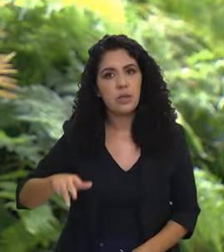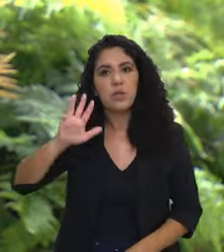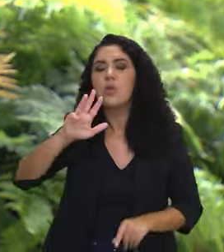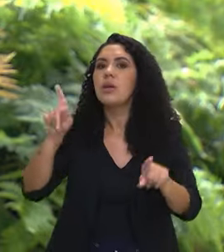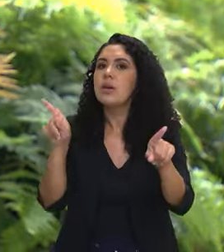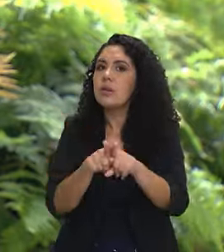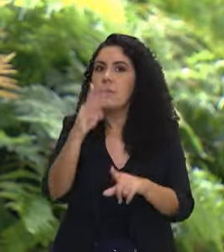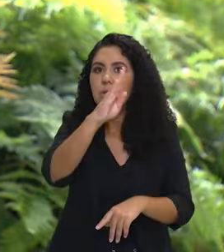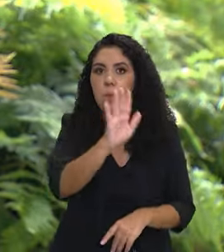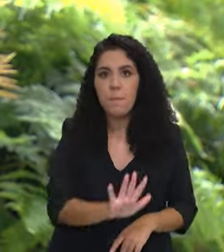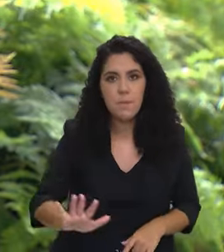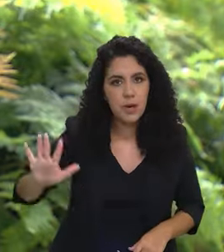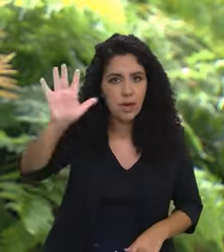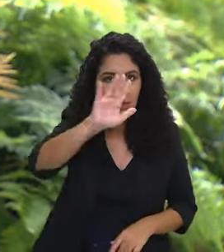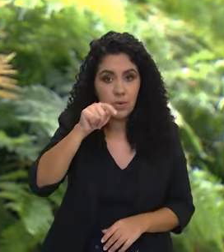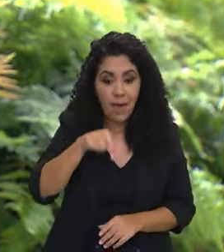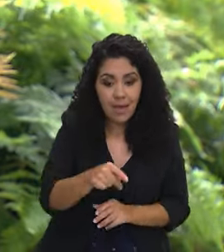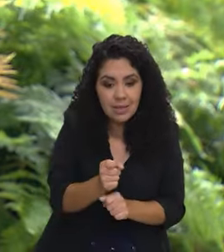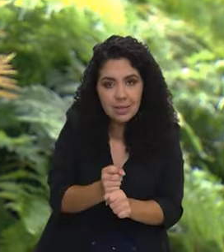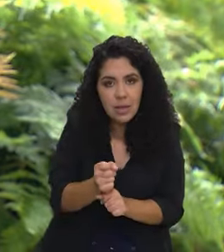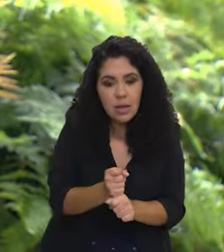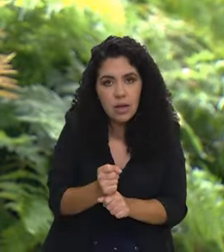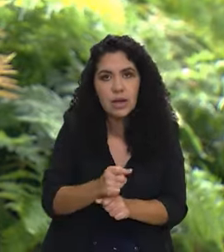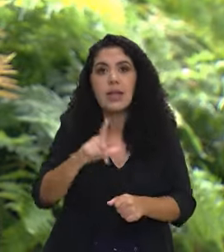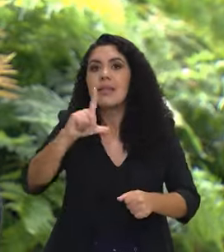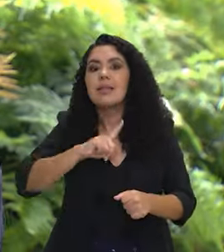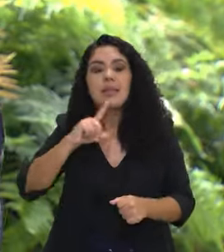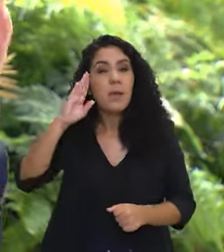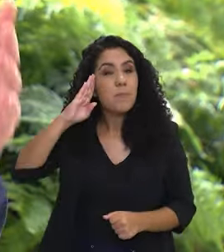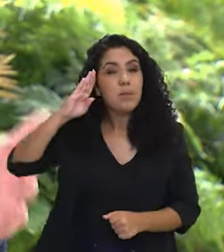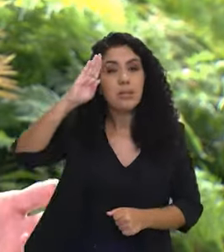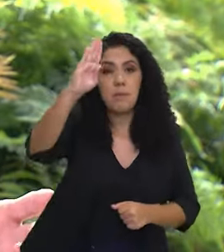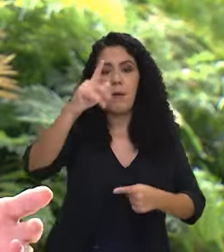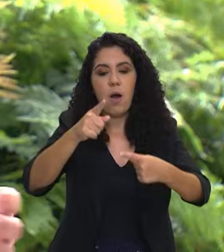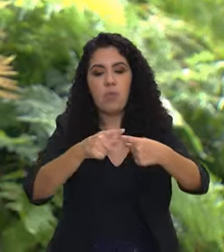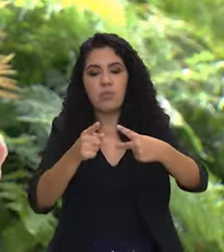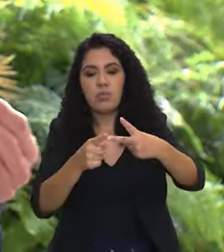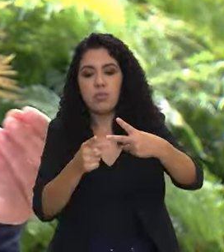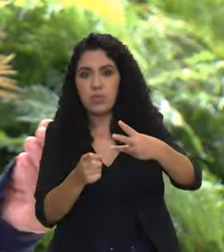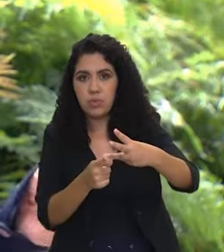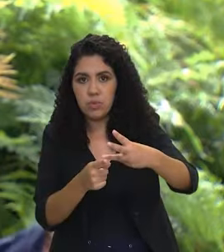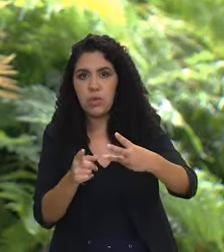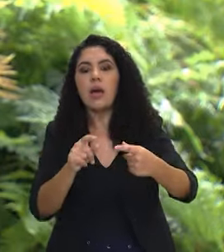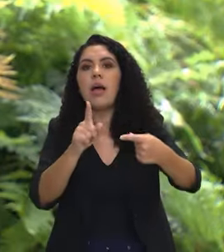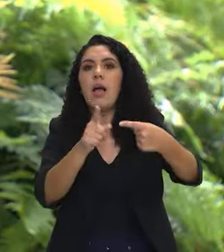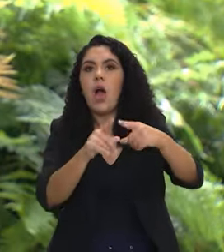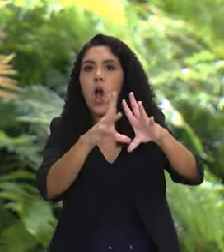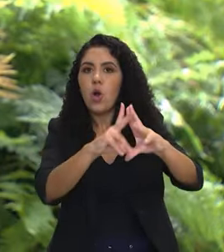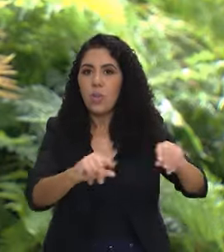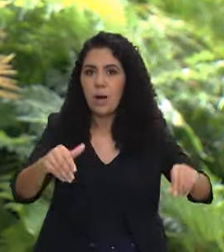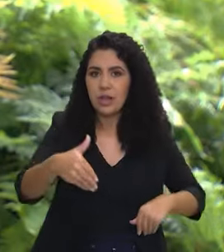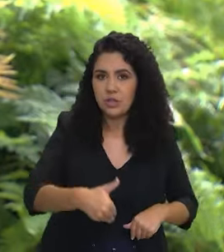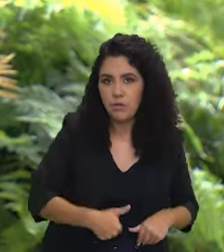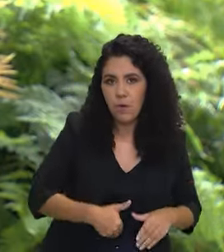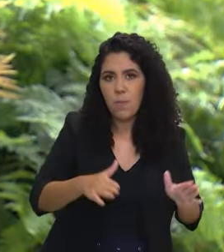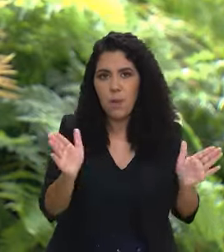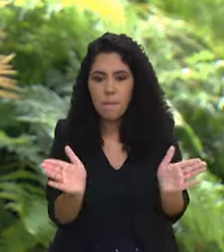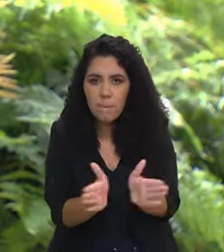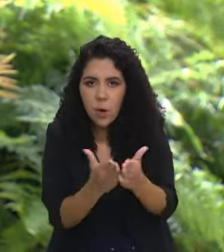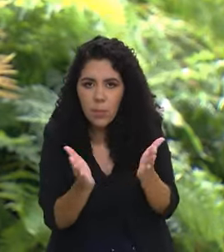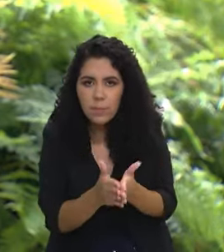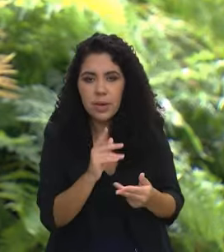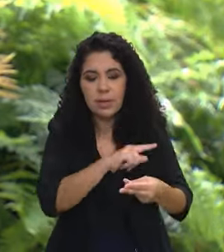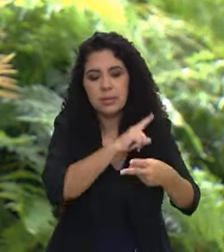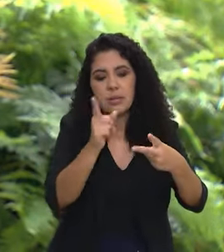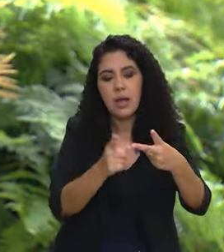nossa presidência, né, esse ano. Nós temos três grandes objetivos: combate à fome e à pobreza,